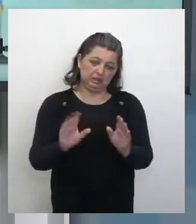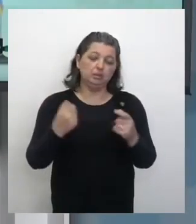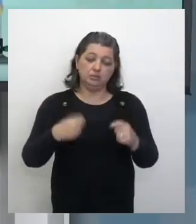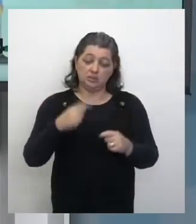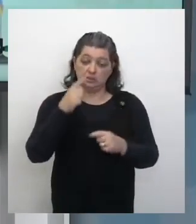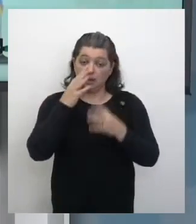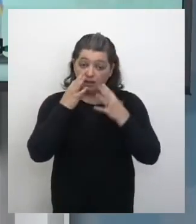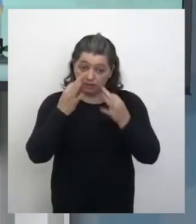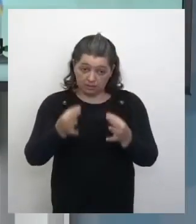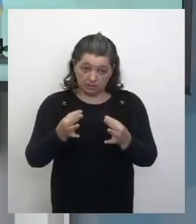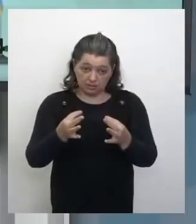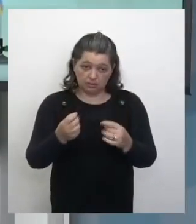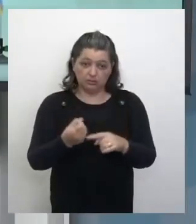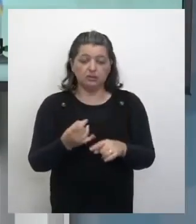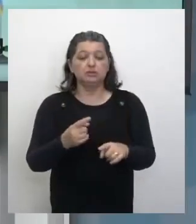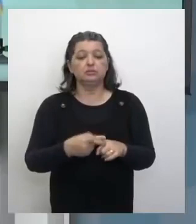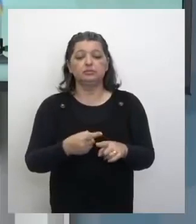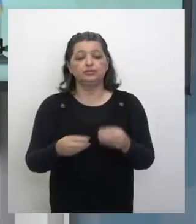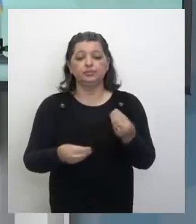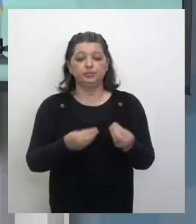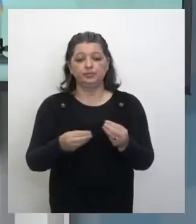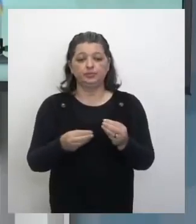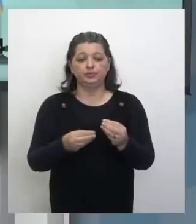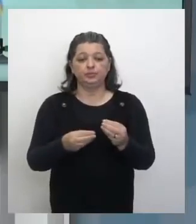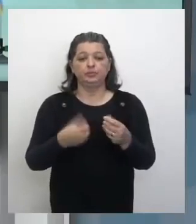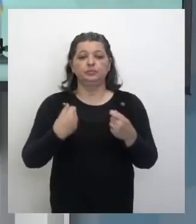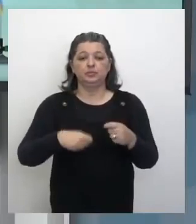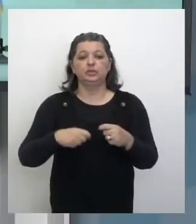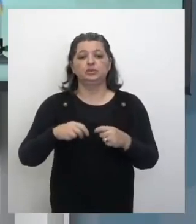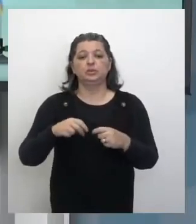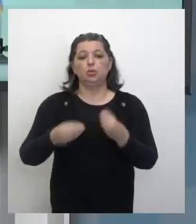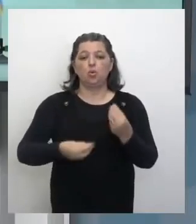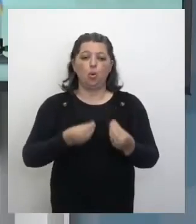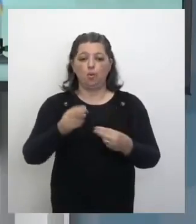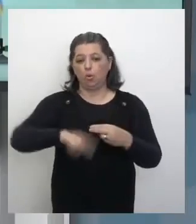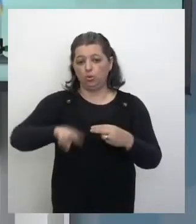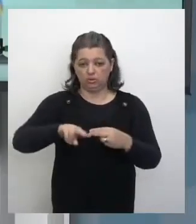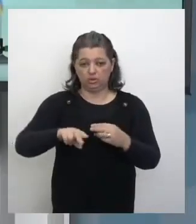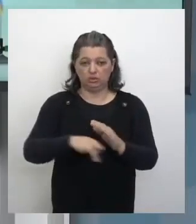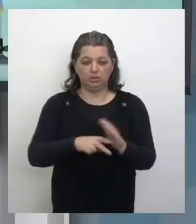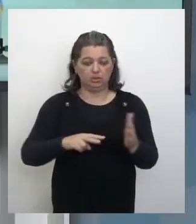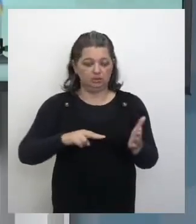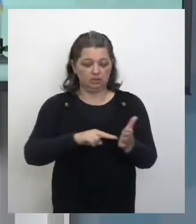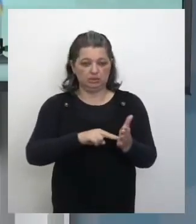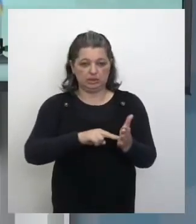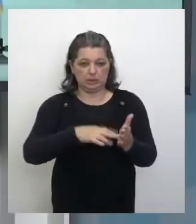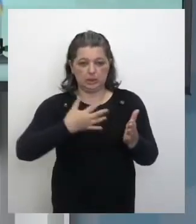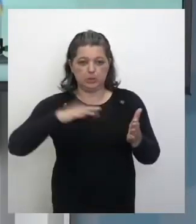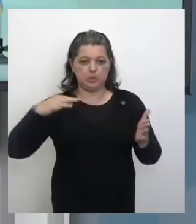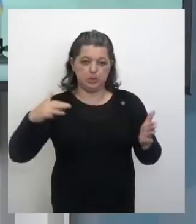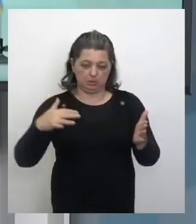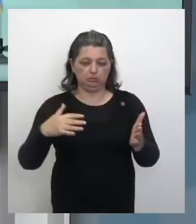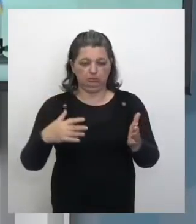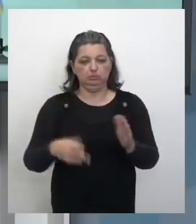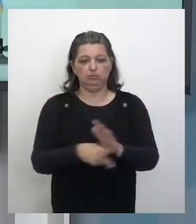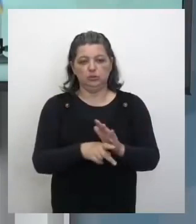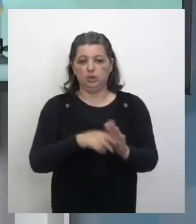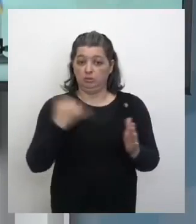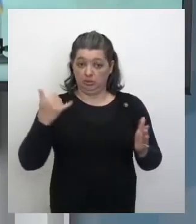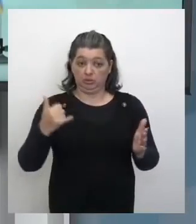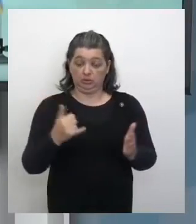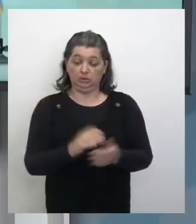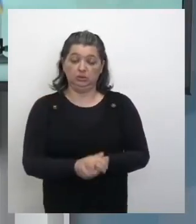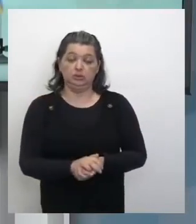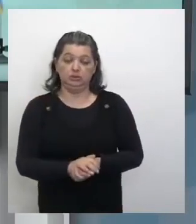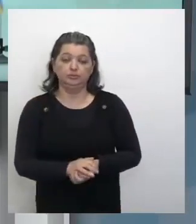cuidado. E se eu estou fazendo uma eletrólise, eu tenho que tomar cuidado com o manuseio para não levar choque, né? Porque ali eu estou mexendo com corrente elétrica e a gente